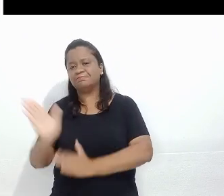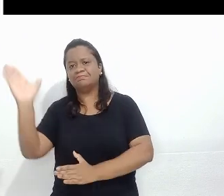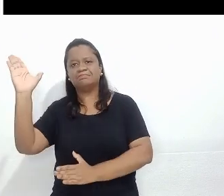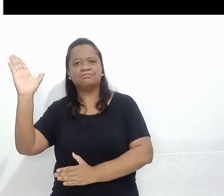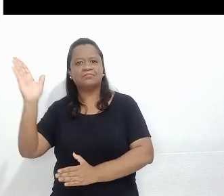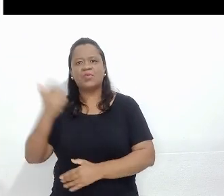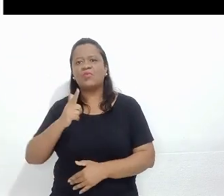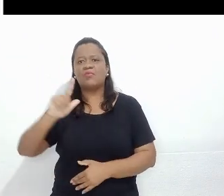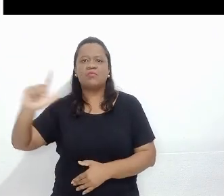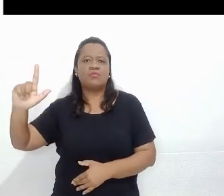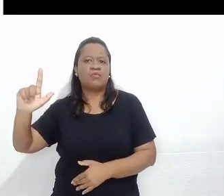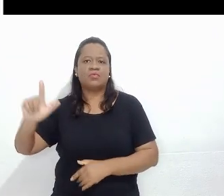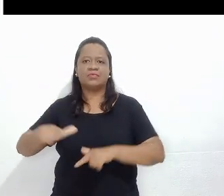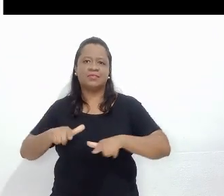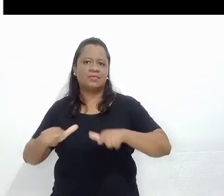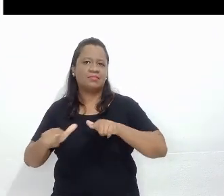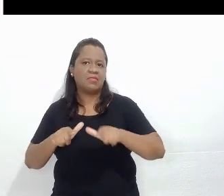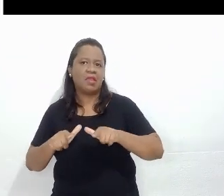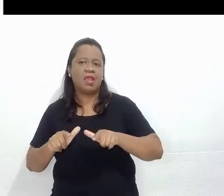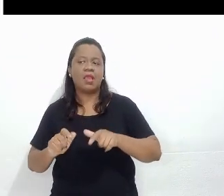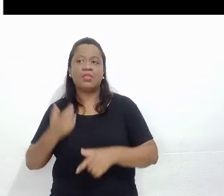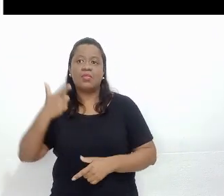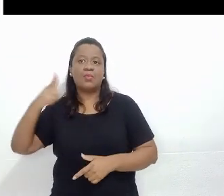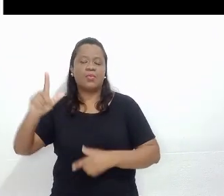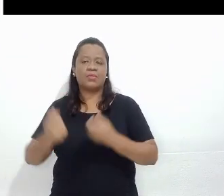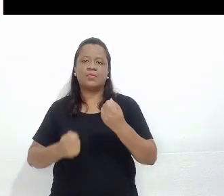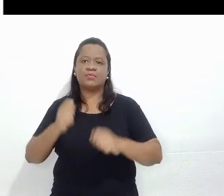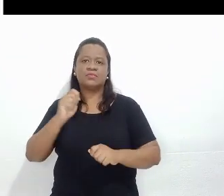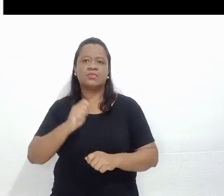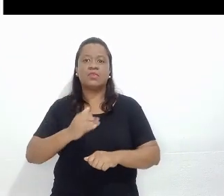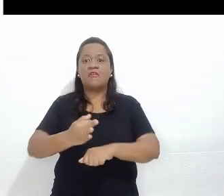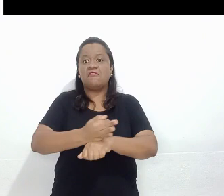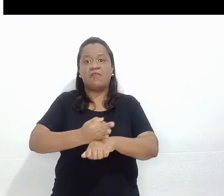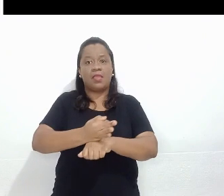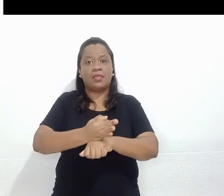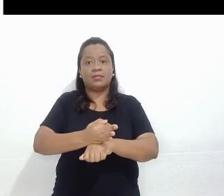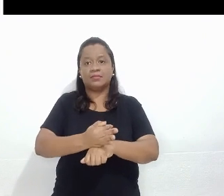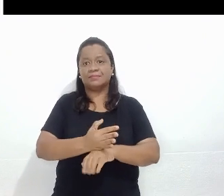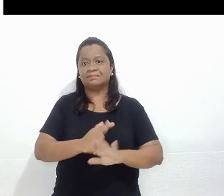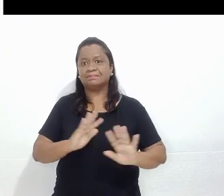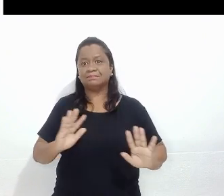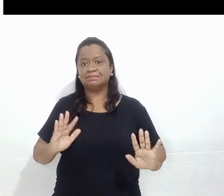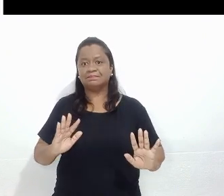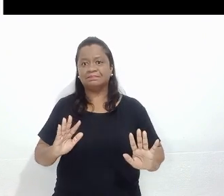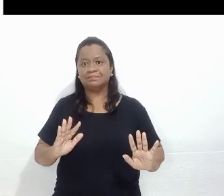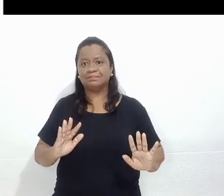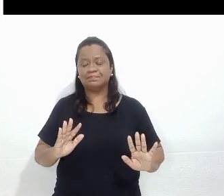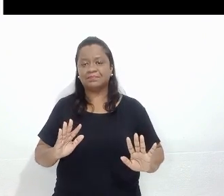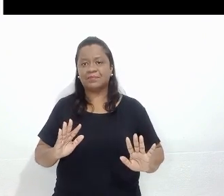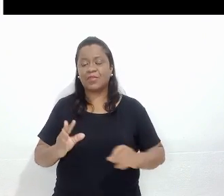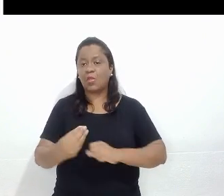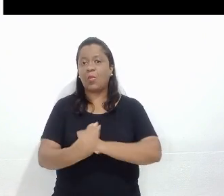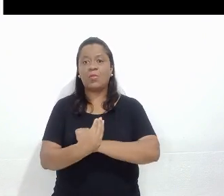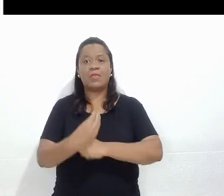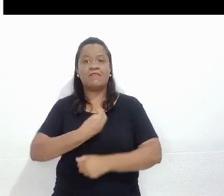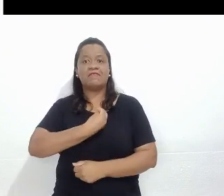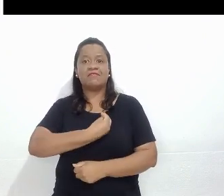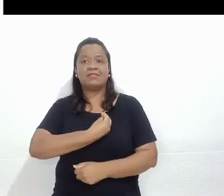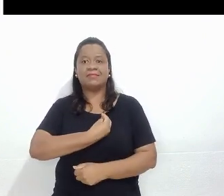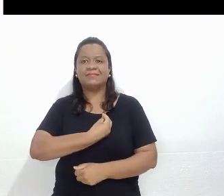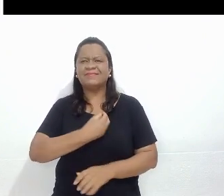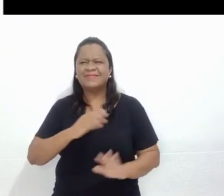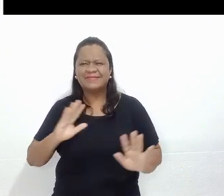outra produção, ou vai tirar férias, vai cuidar da vida dele. Mas não é o ideal. O ideal, um bom diretor